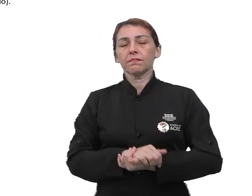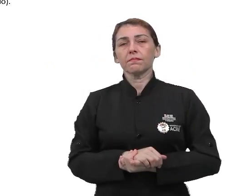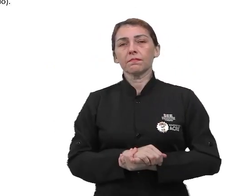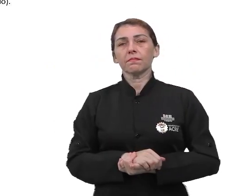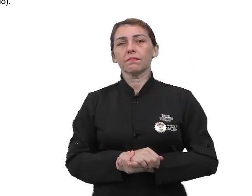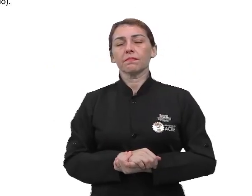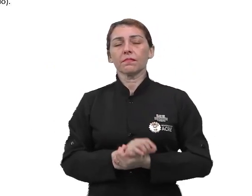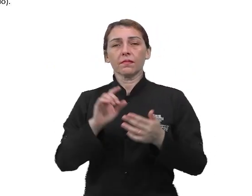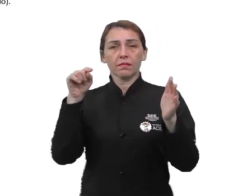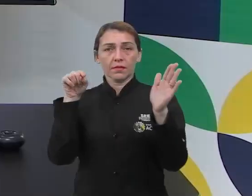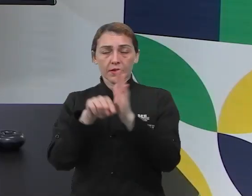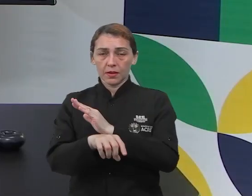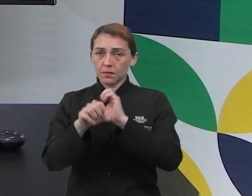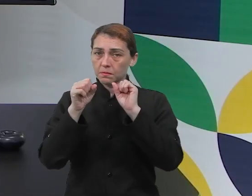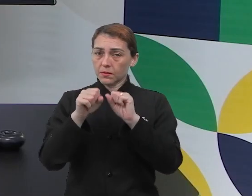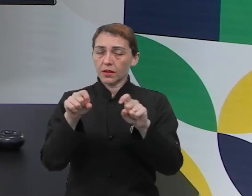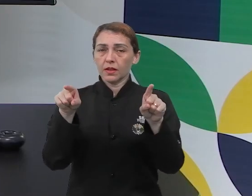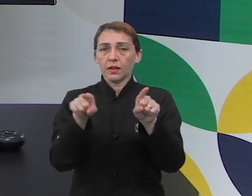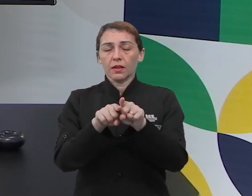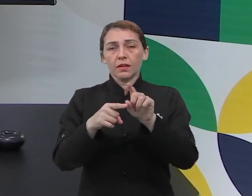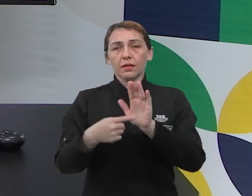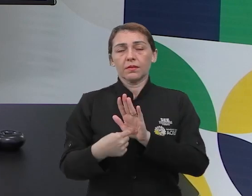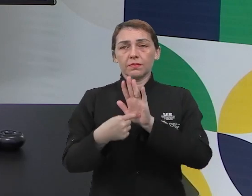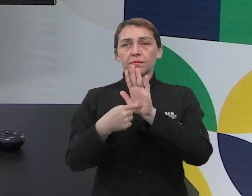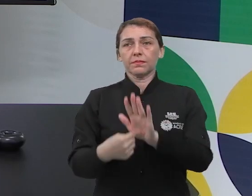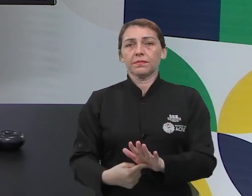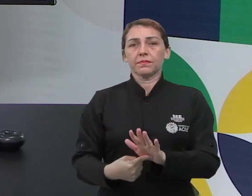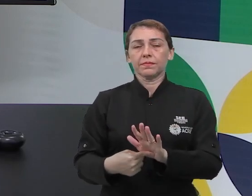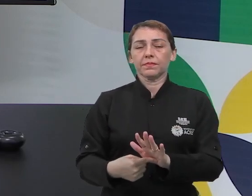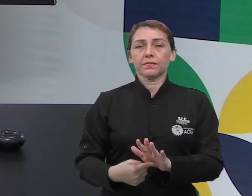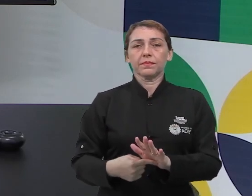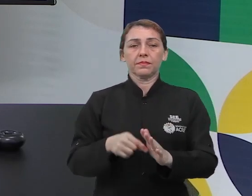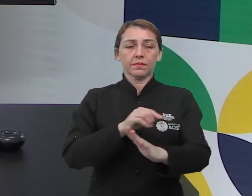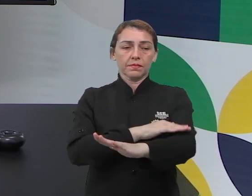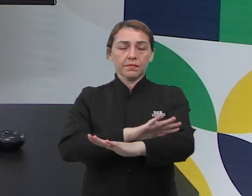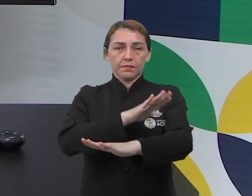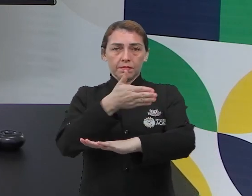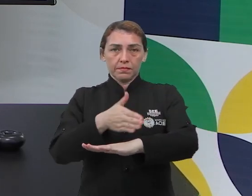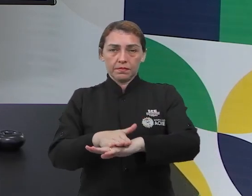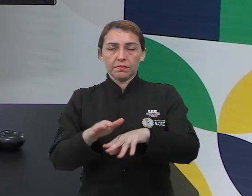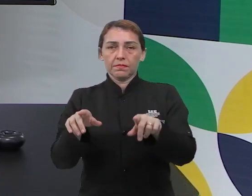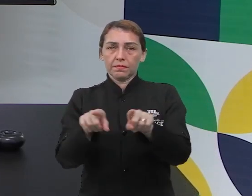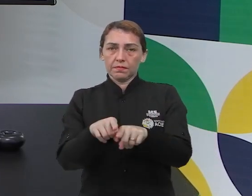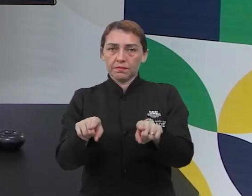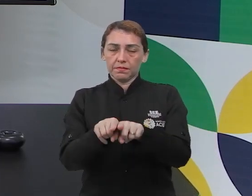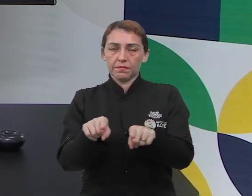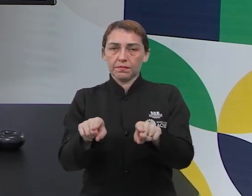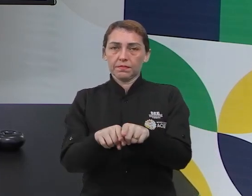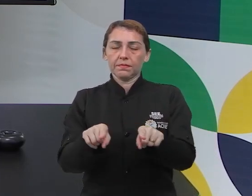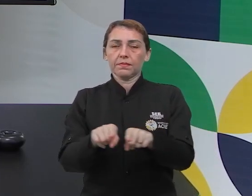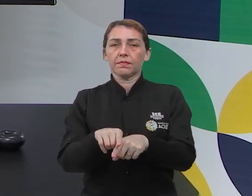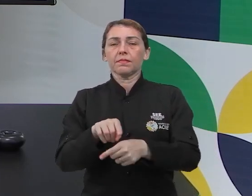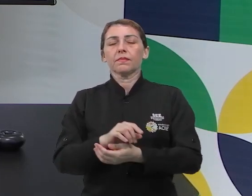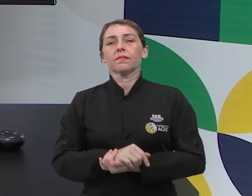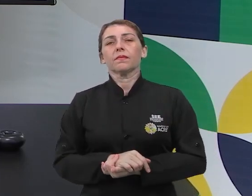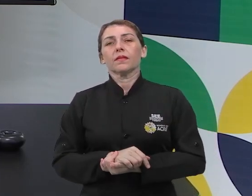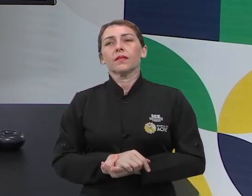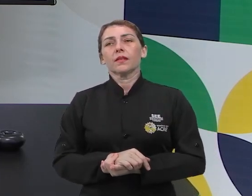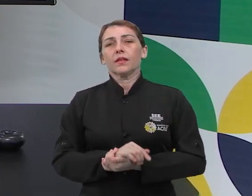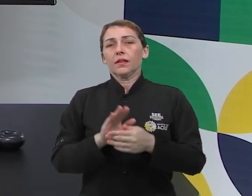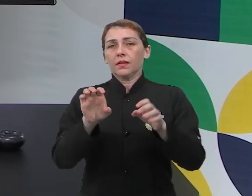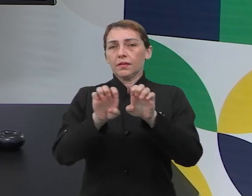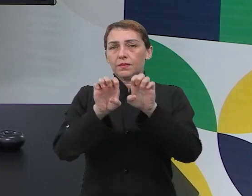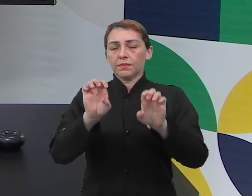questão dessa, ela pode tanto aparecer quando se fala só de formas de relevo, como ela pode aparecer também ali sobre a